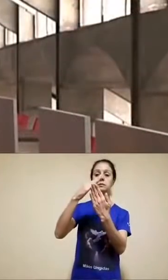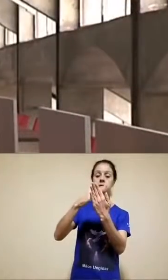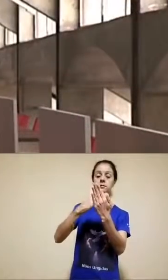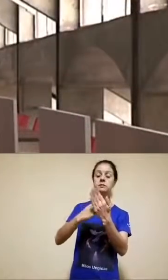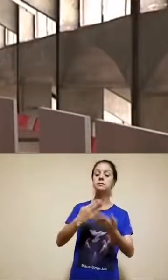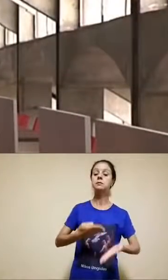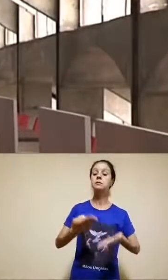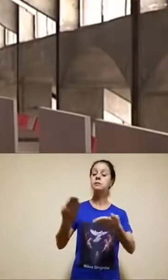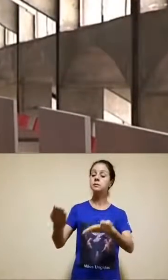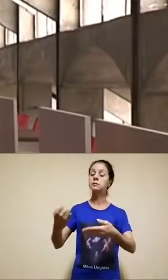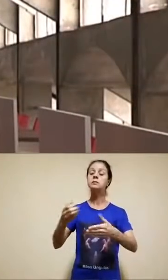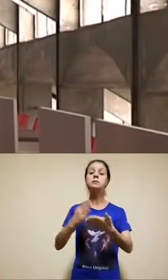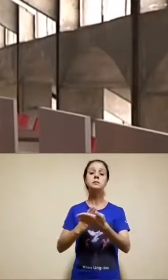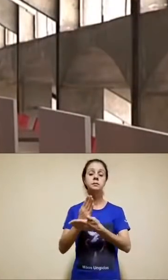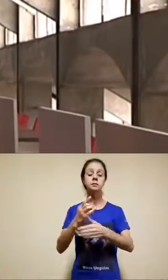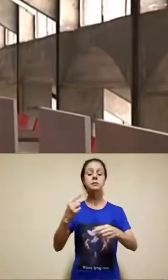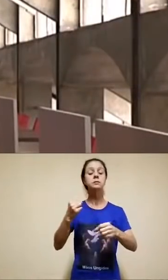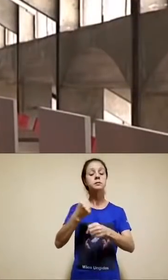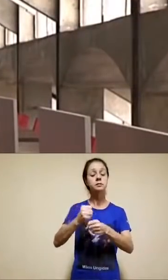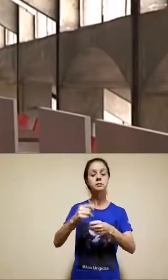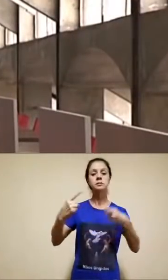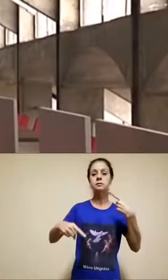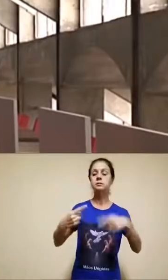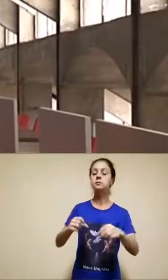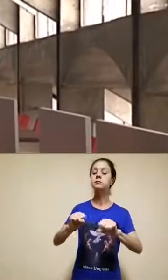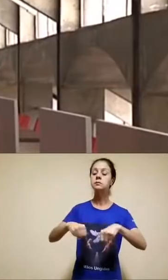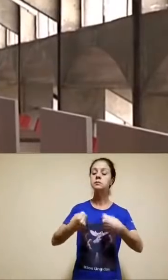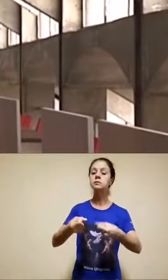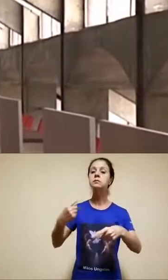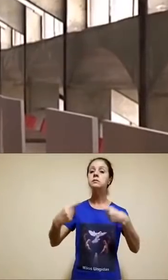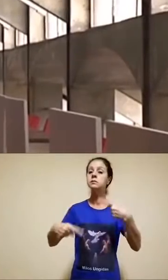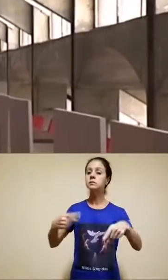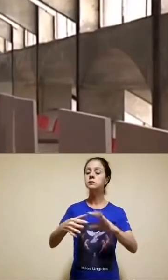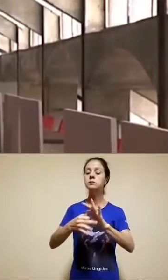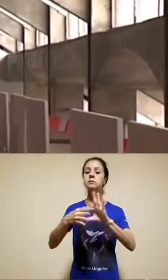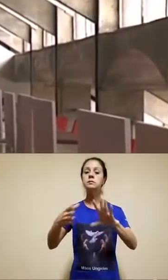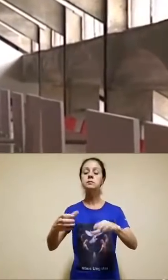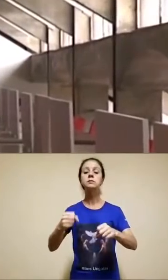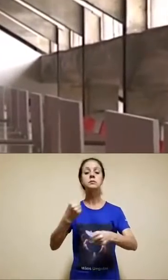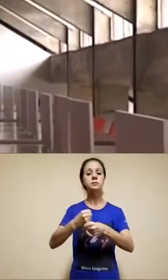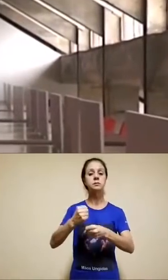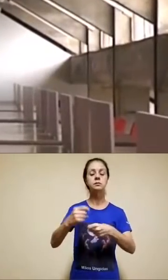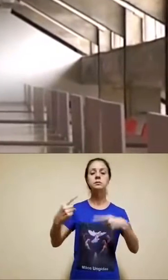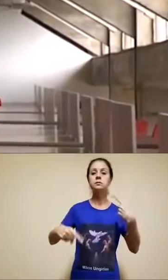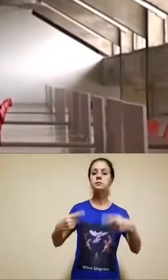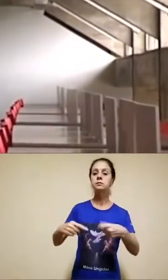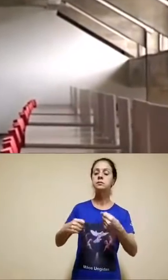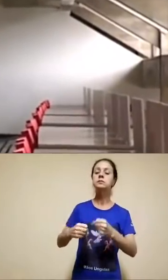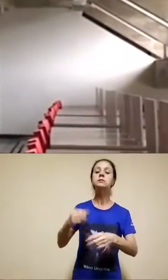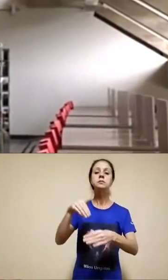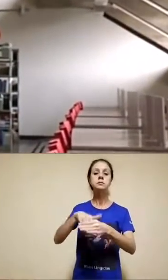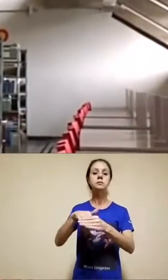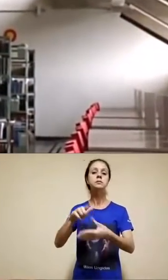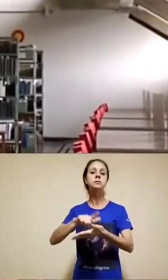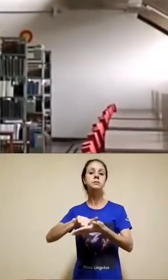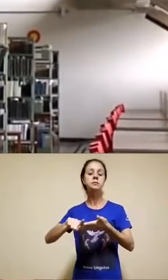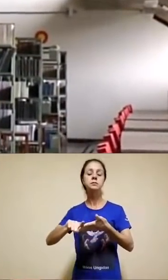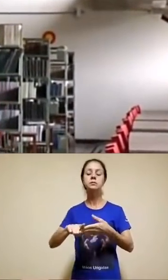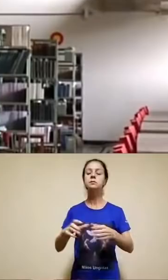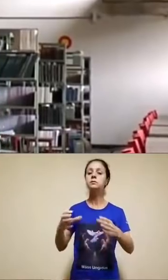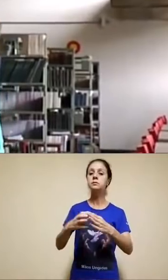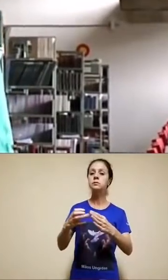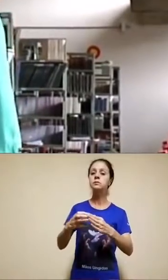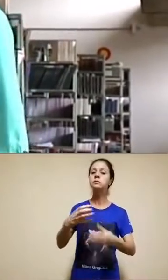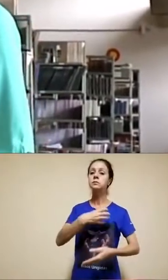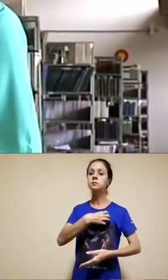Neste programa, vamos apresentar a proposta de reforma política defendida pela Coalizão Democrática pela Reforma Política Eleições